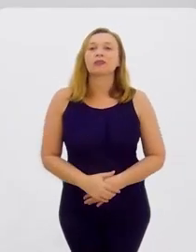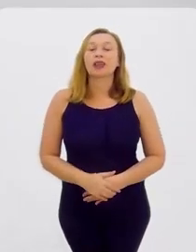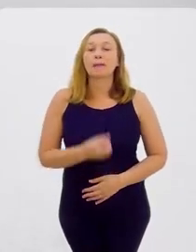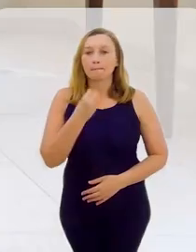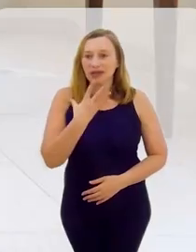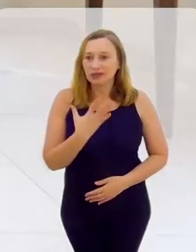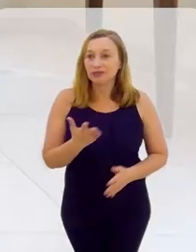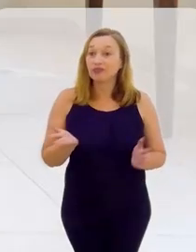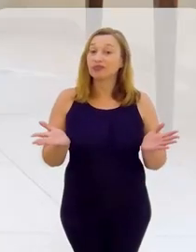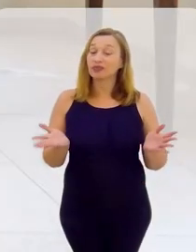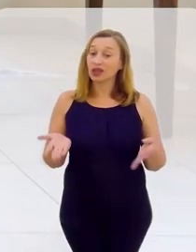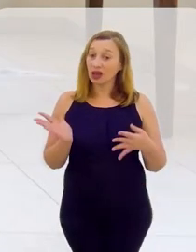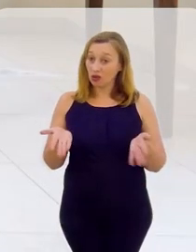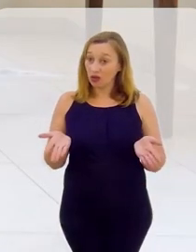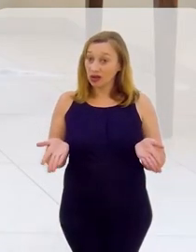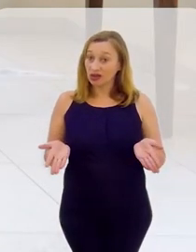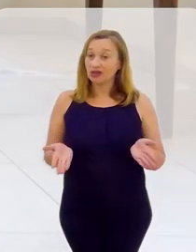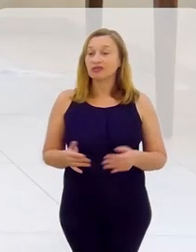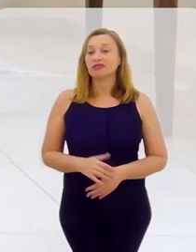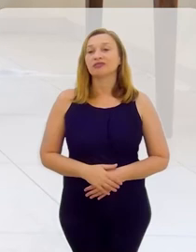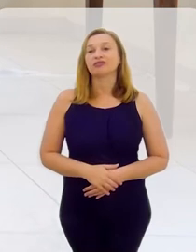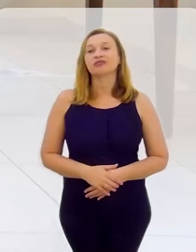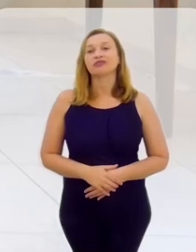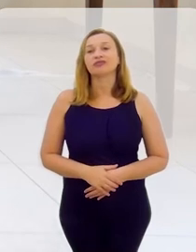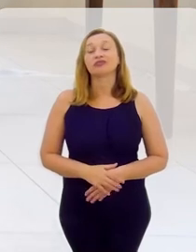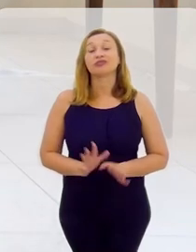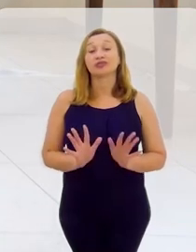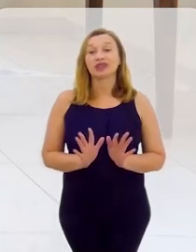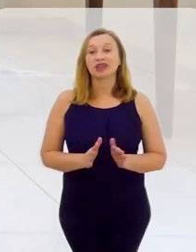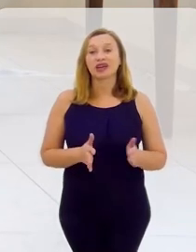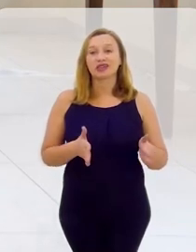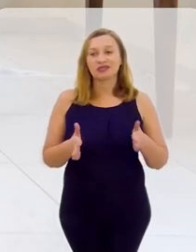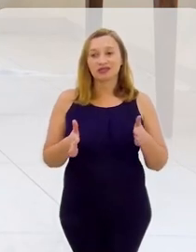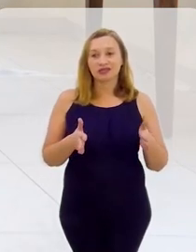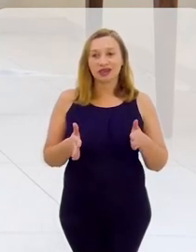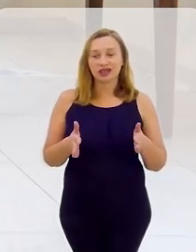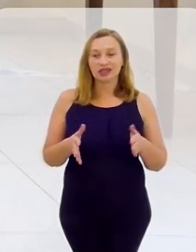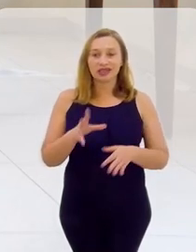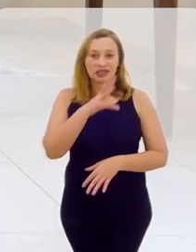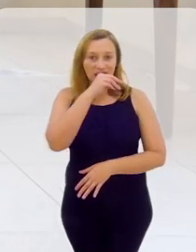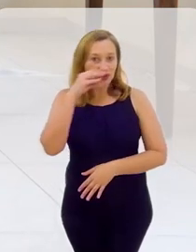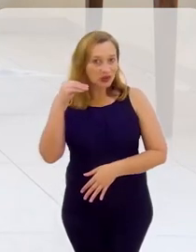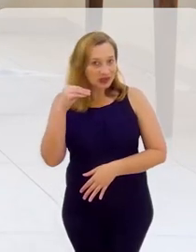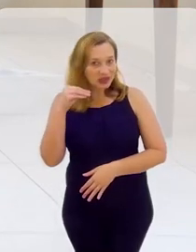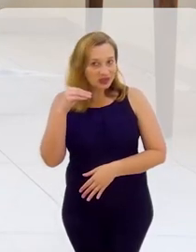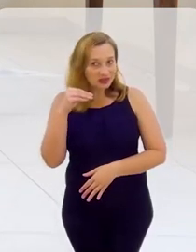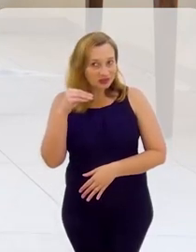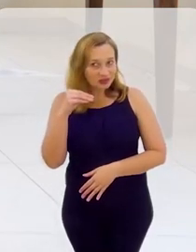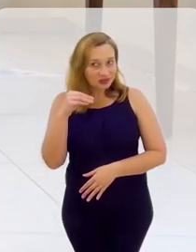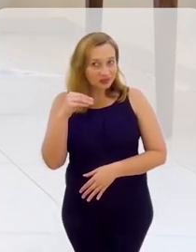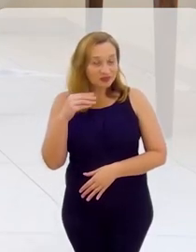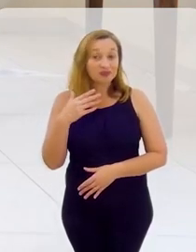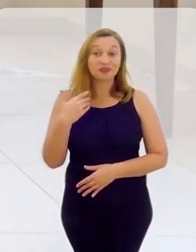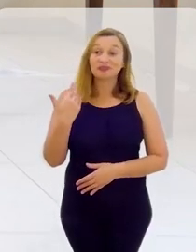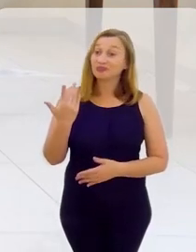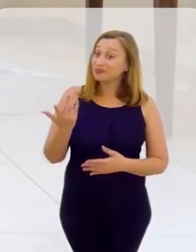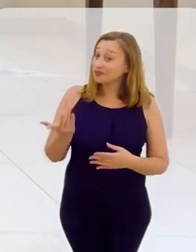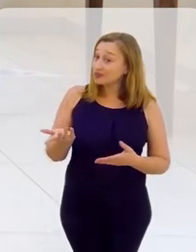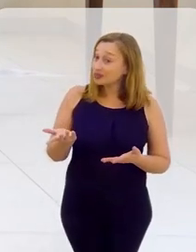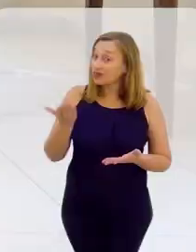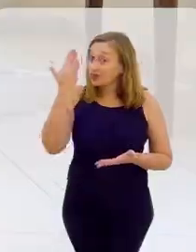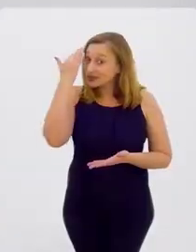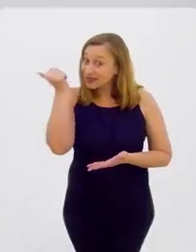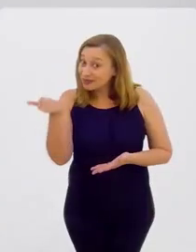né? Bem, nós chegamos agora à fase já da adolescência. E